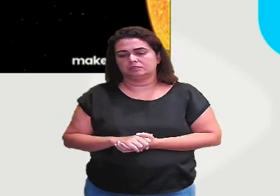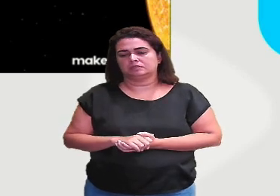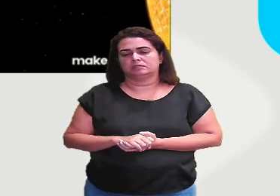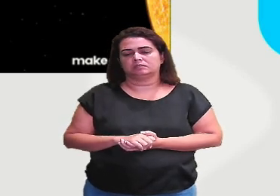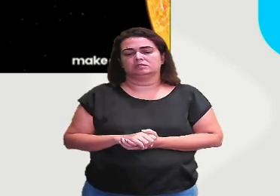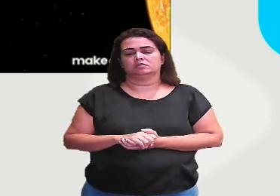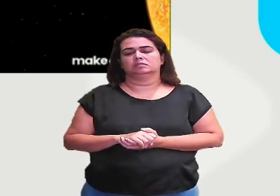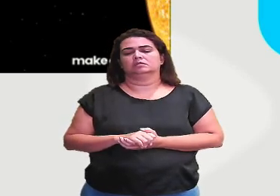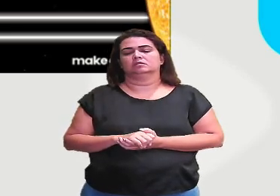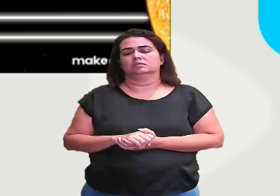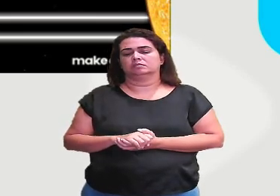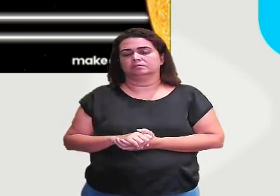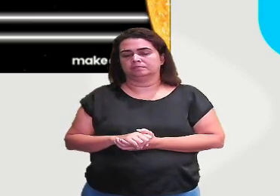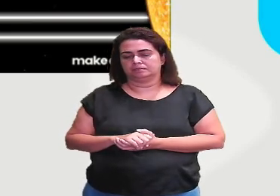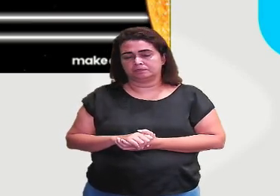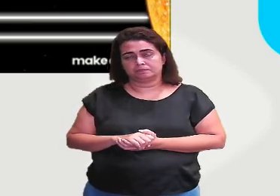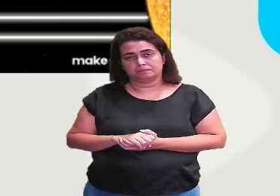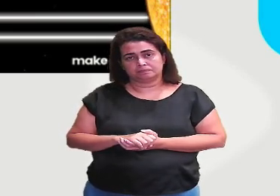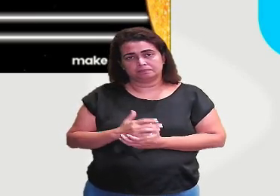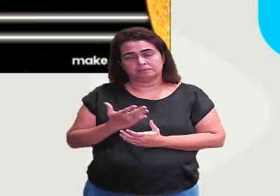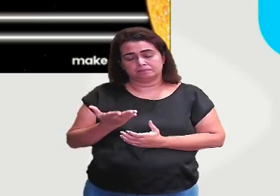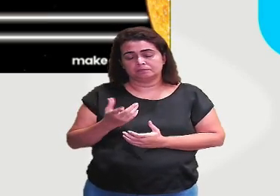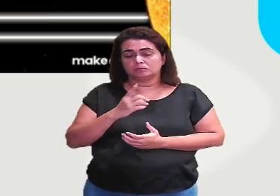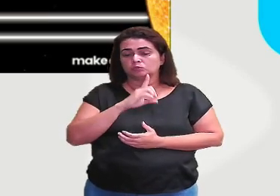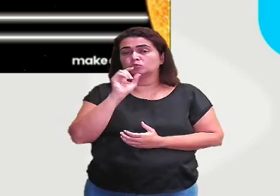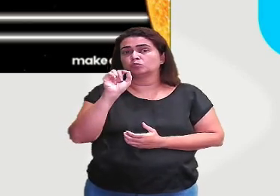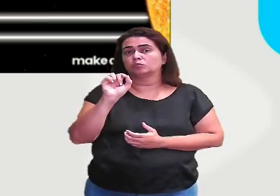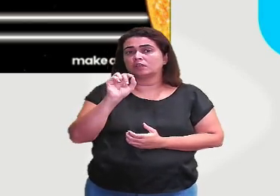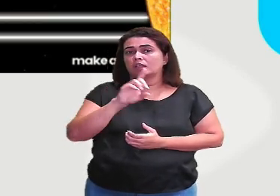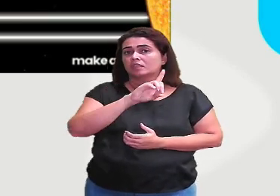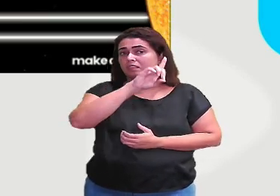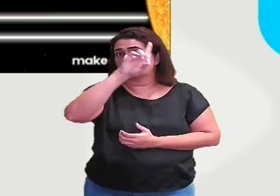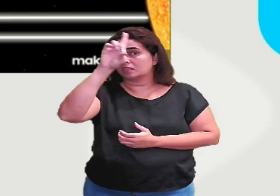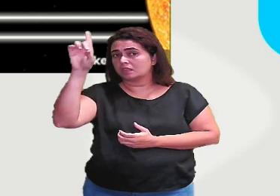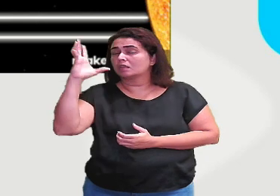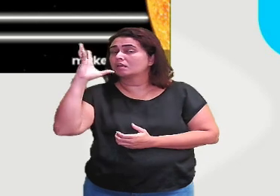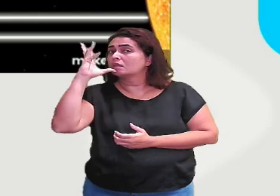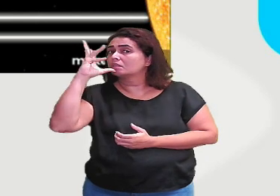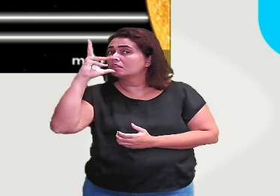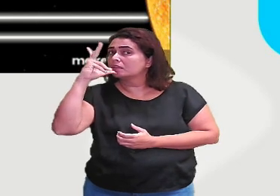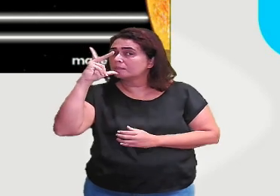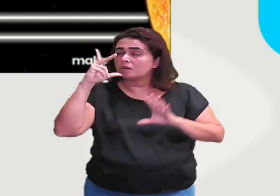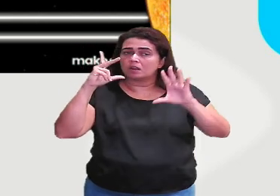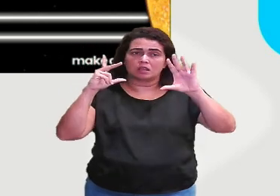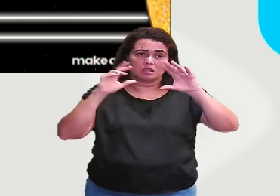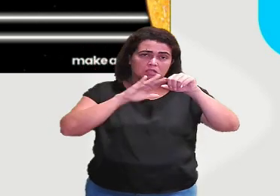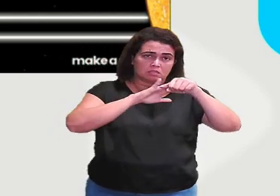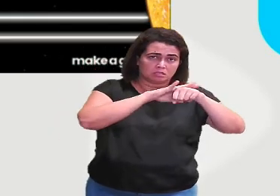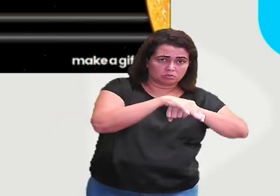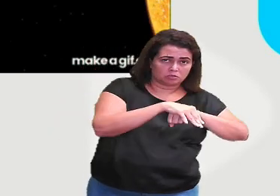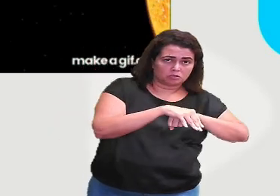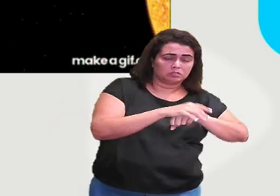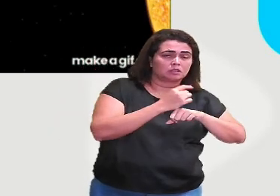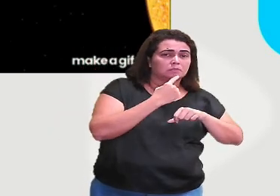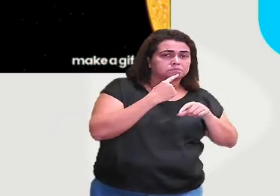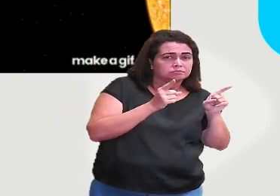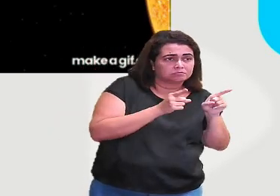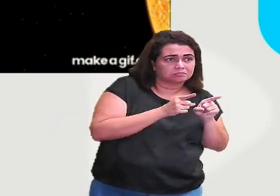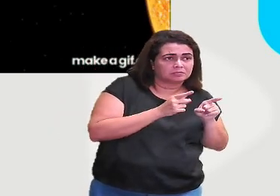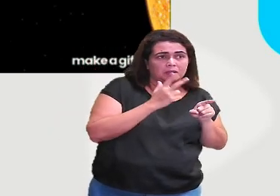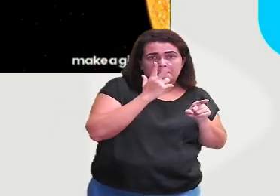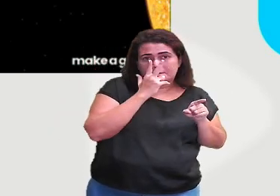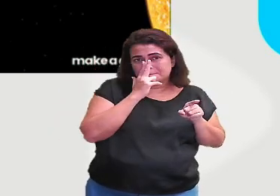nesse nessa momento, o dia vai ser maior do que a noite, né? A região do hemisfério norte vai estar mais iluminada. Dá a impressão de,